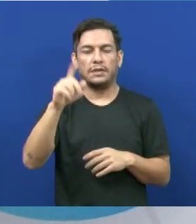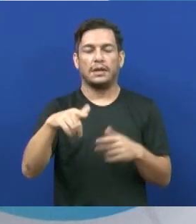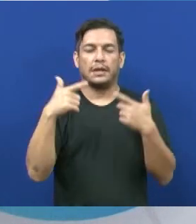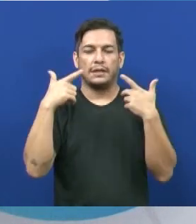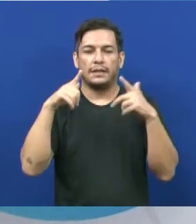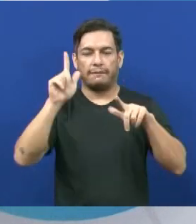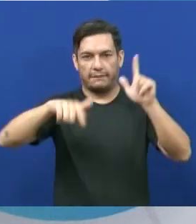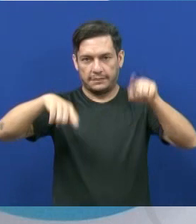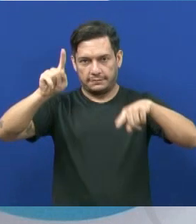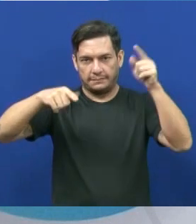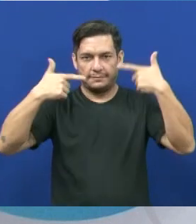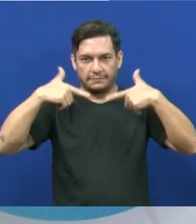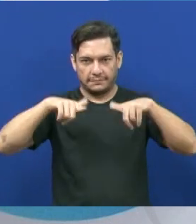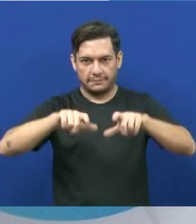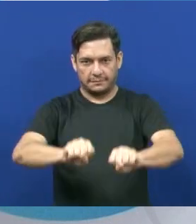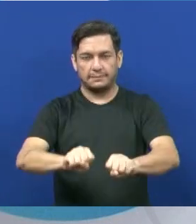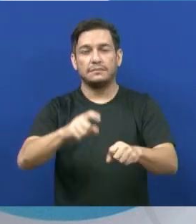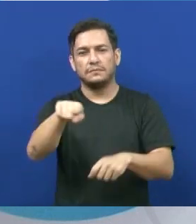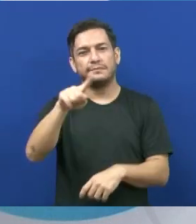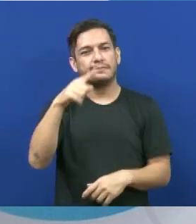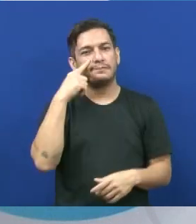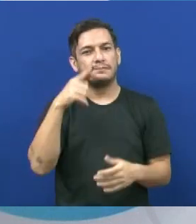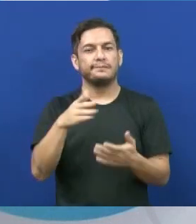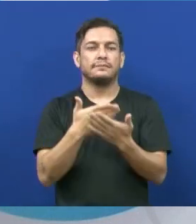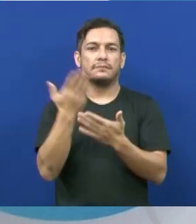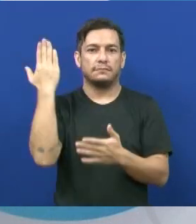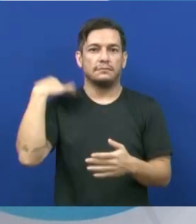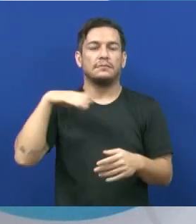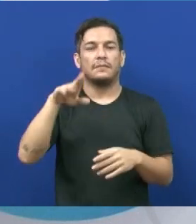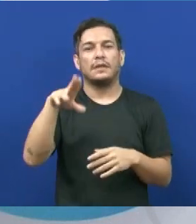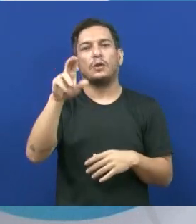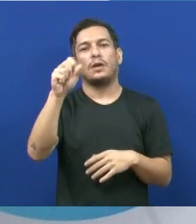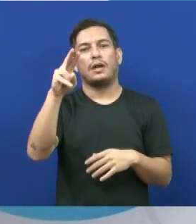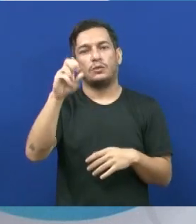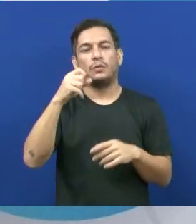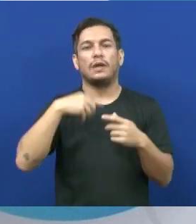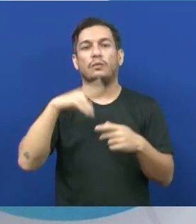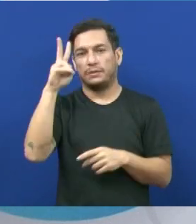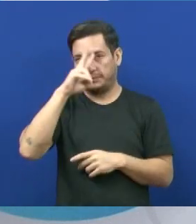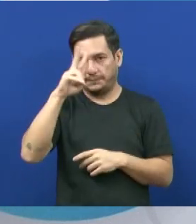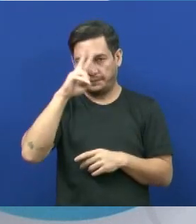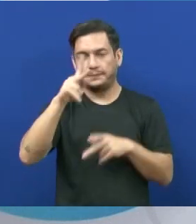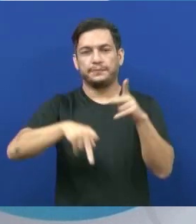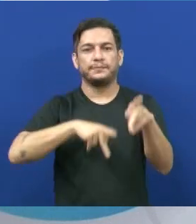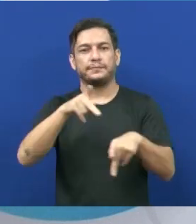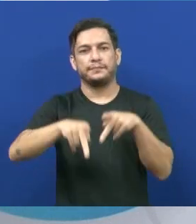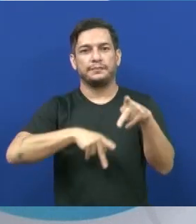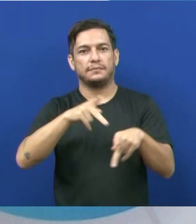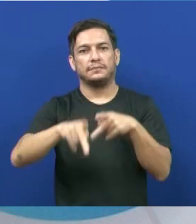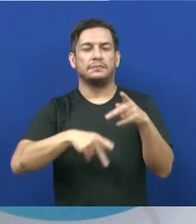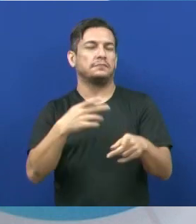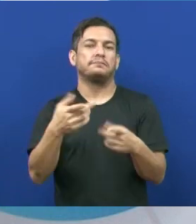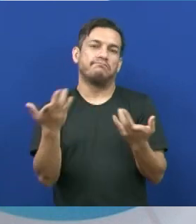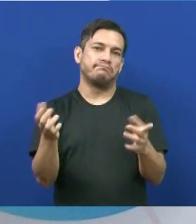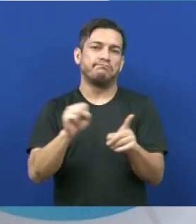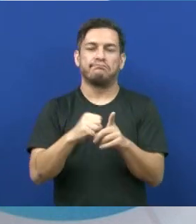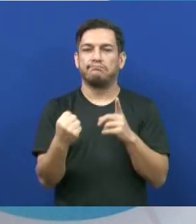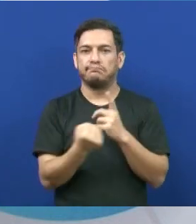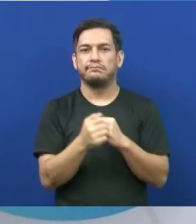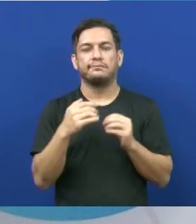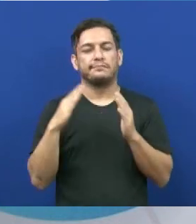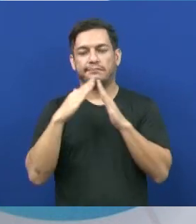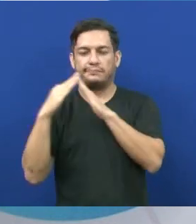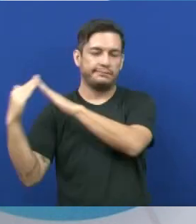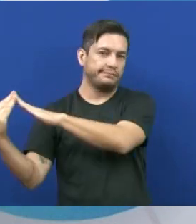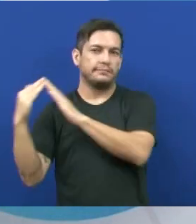linguística se vocês viram na aula passada o causo ele é uma narrativa popular ou seja uma coisa da sociedade aí